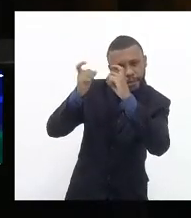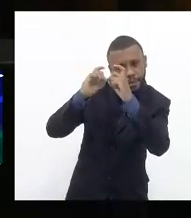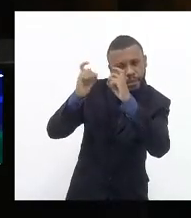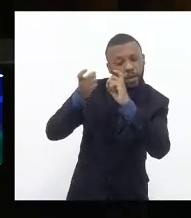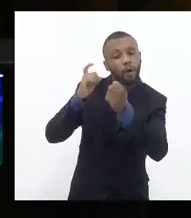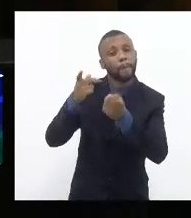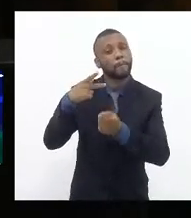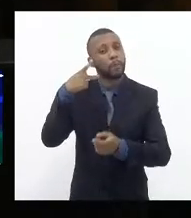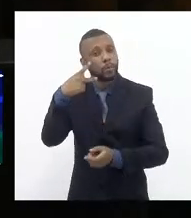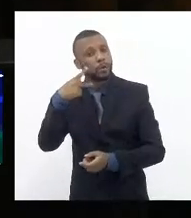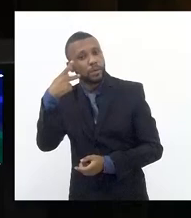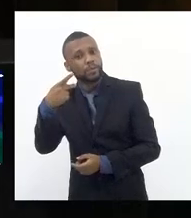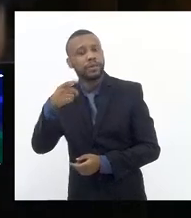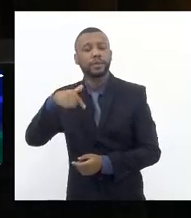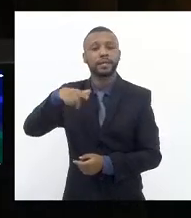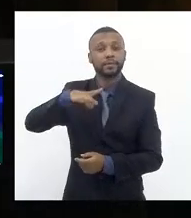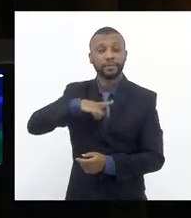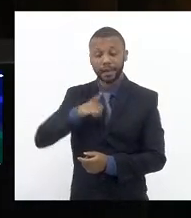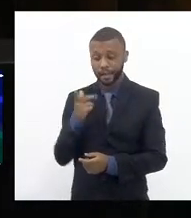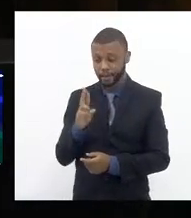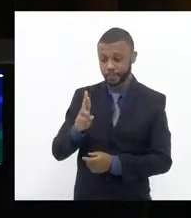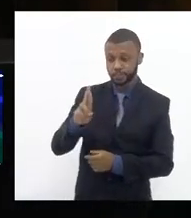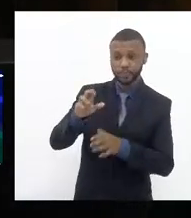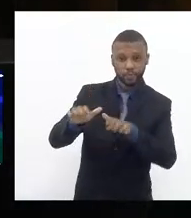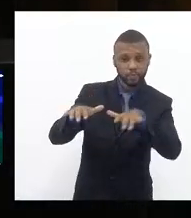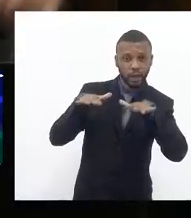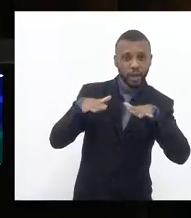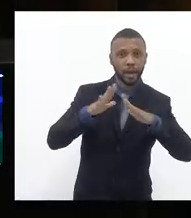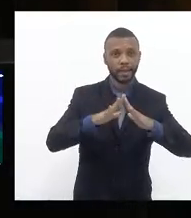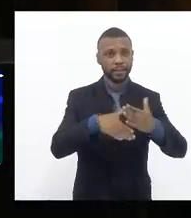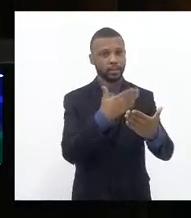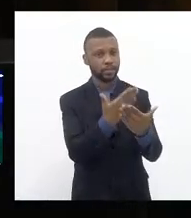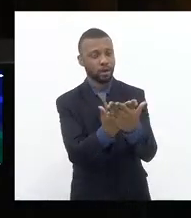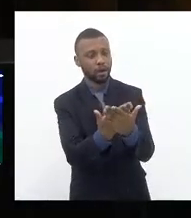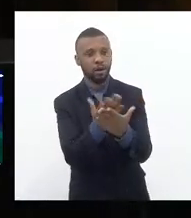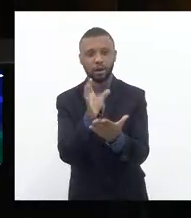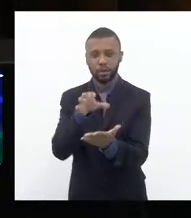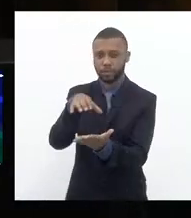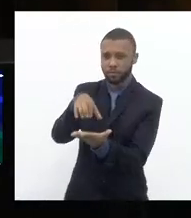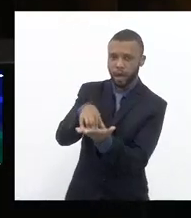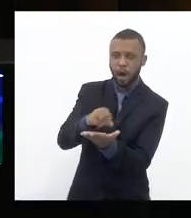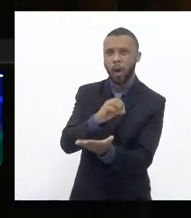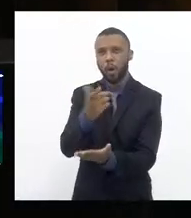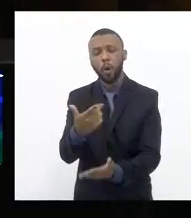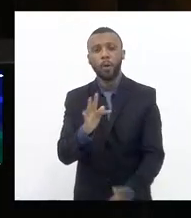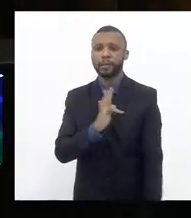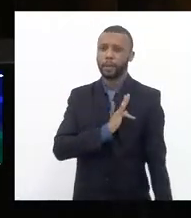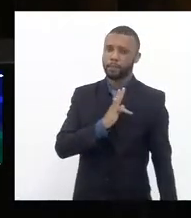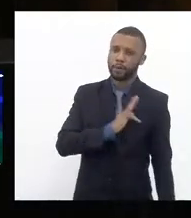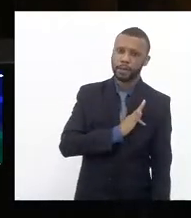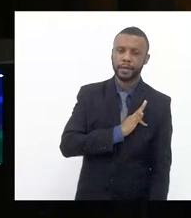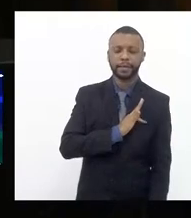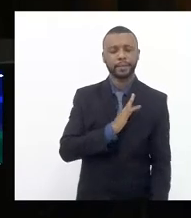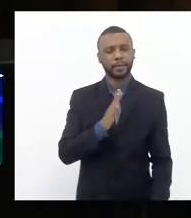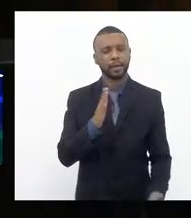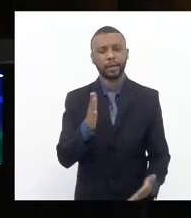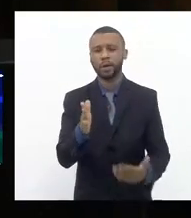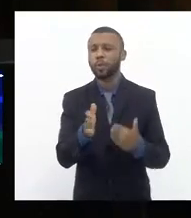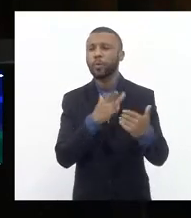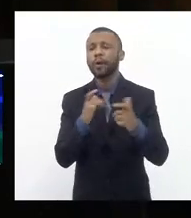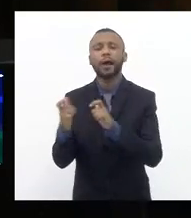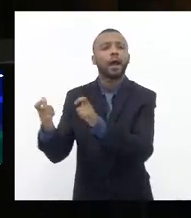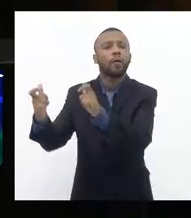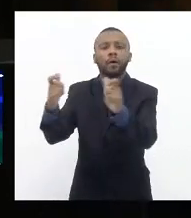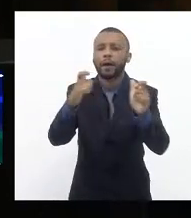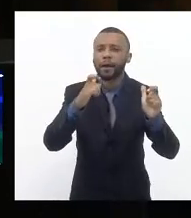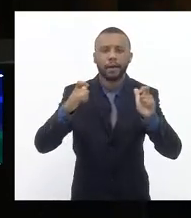do balcão, seja na escola, no CRAS, seja no hospital, seja no batalhão da Polícia Militar, seja na delegacia de polícia, onde quer que seja.